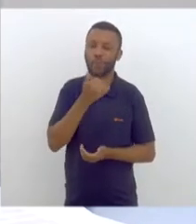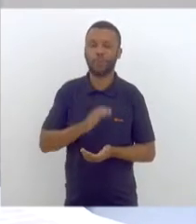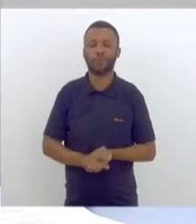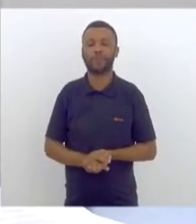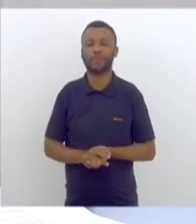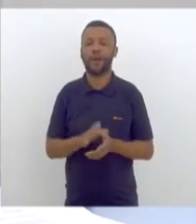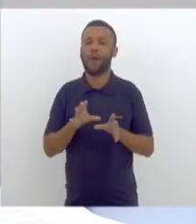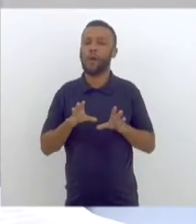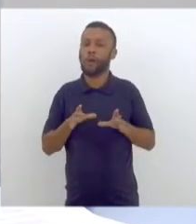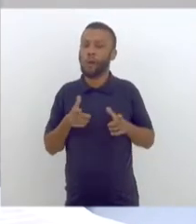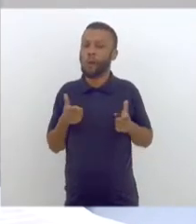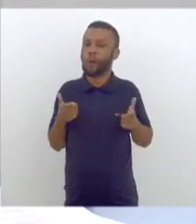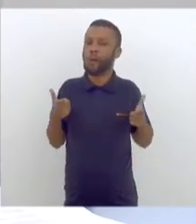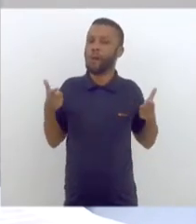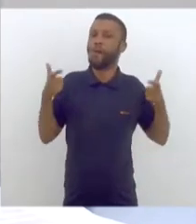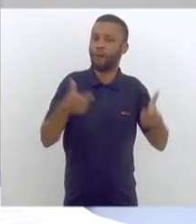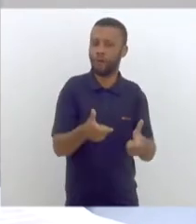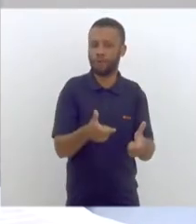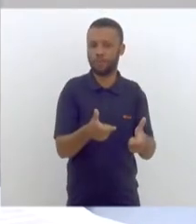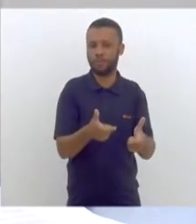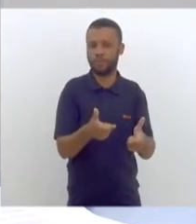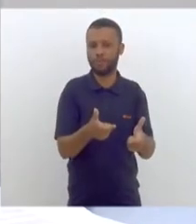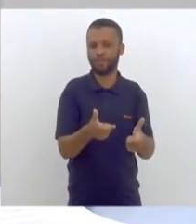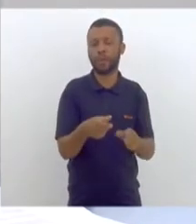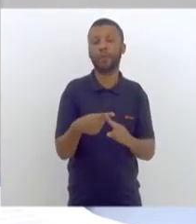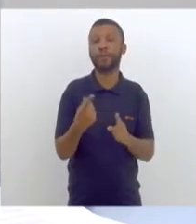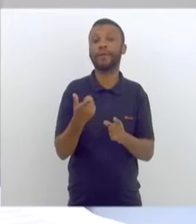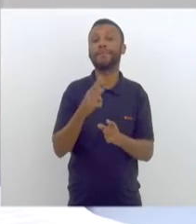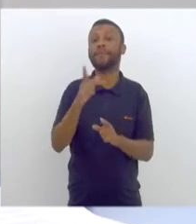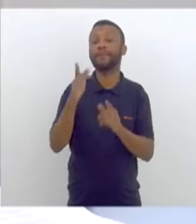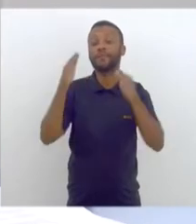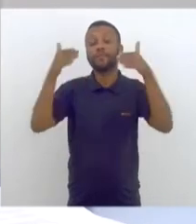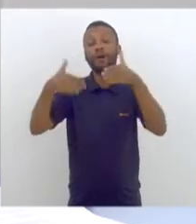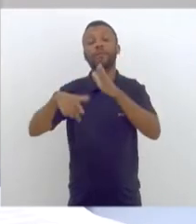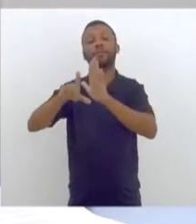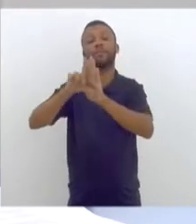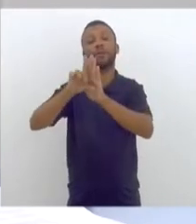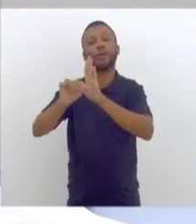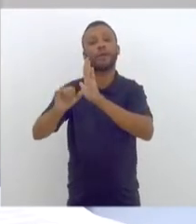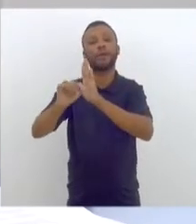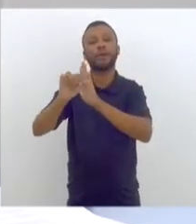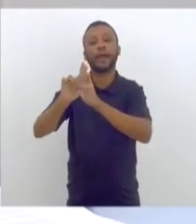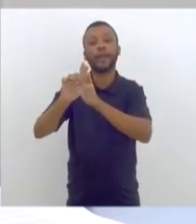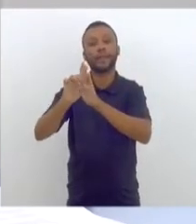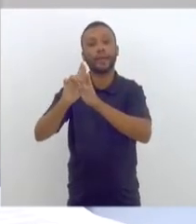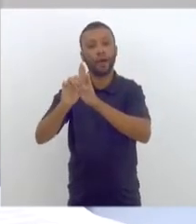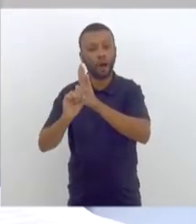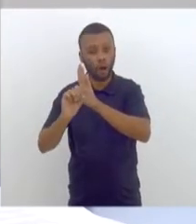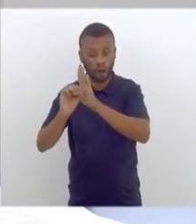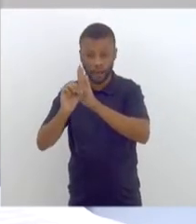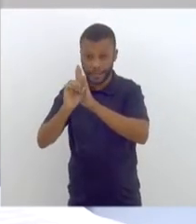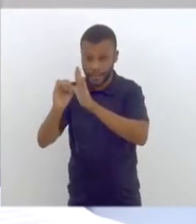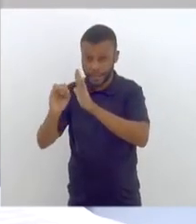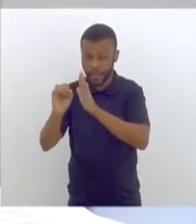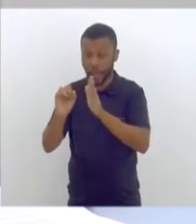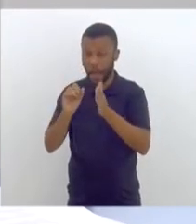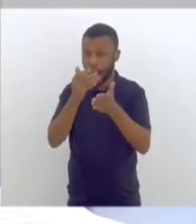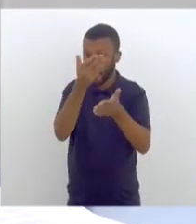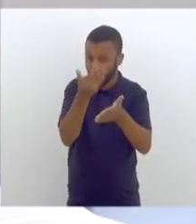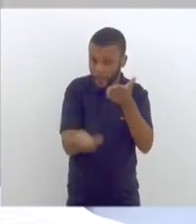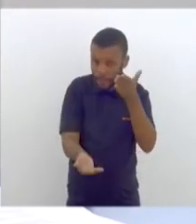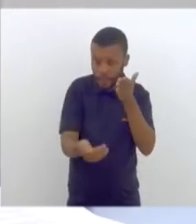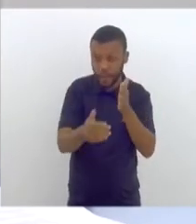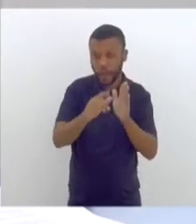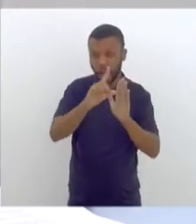armada porque vamos trabalhar com a LDO se a perda da LDO prevista